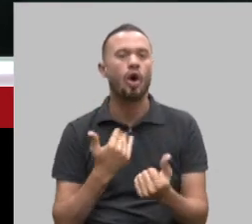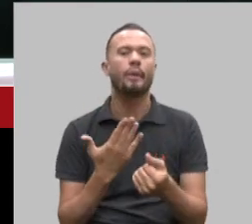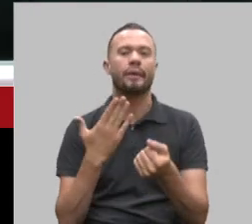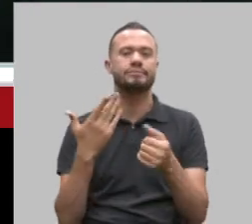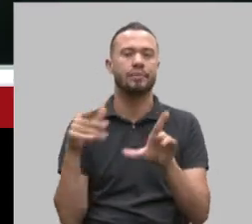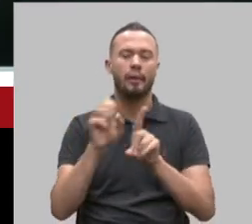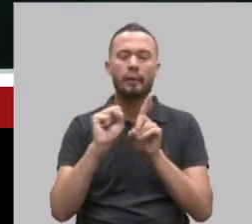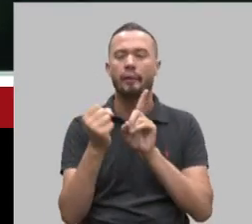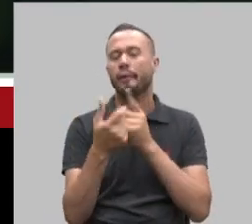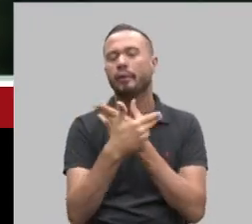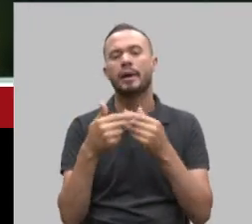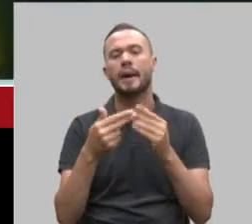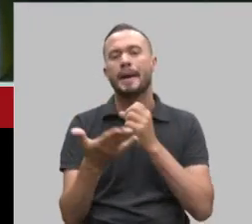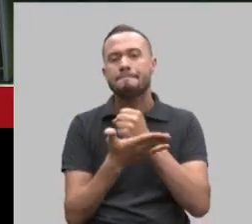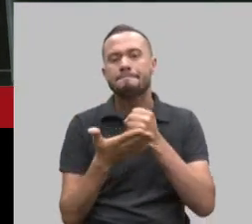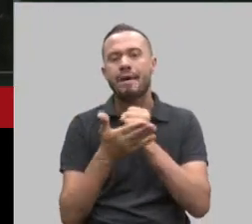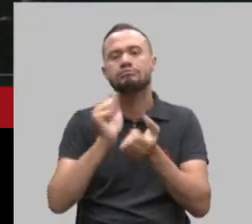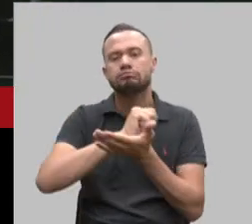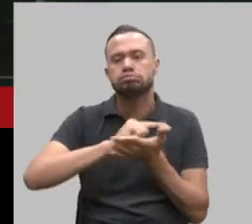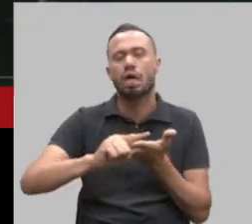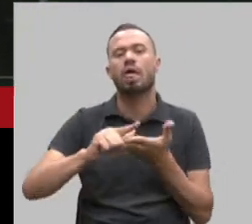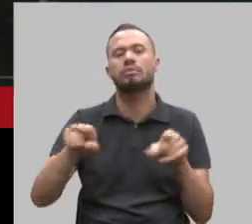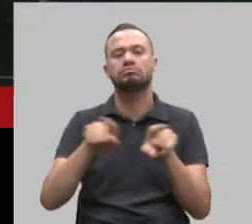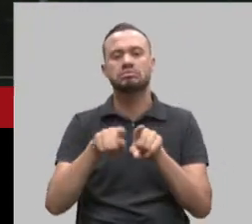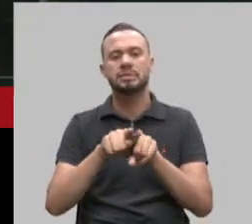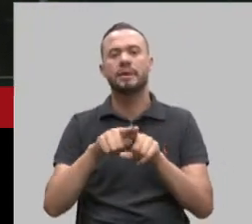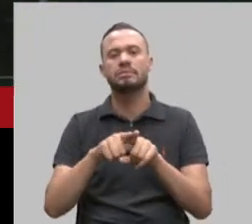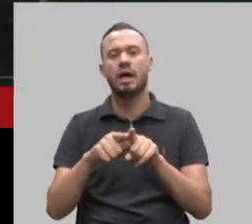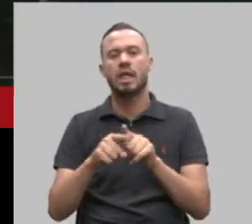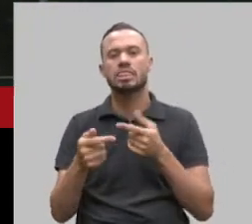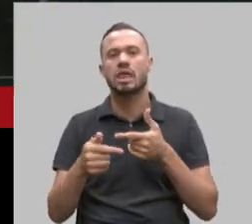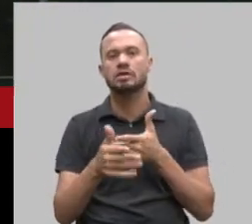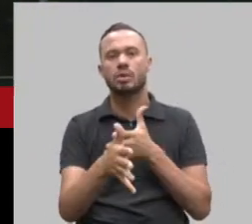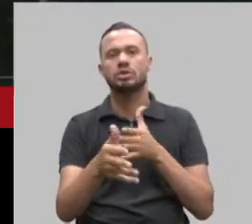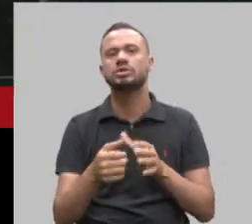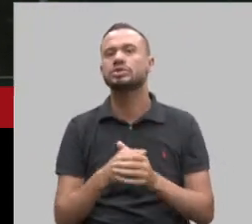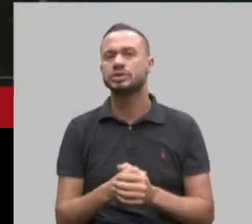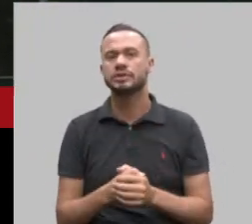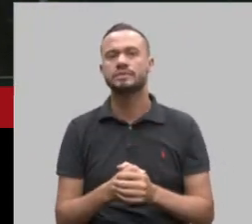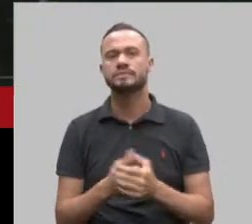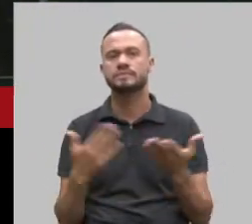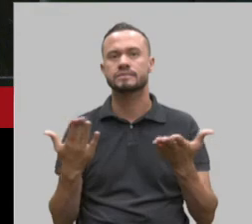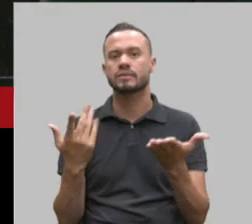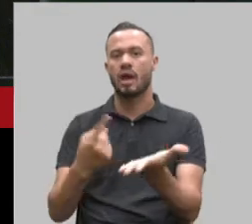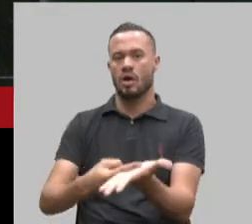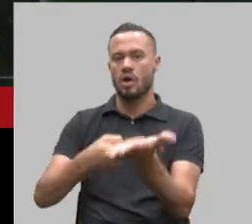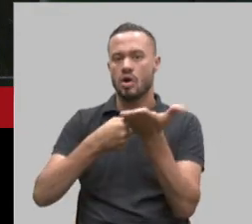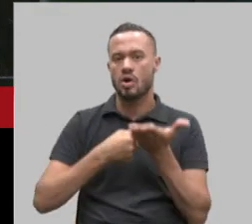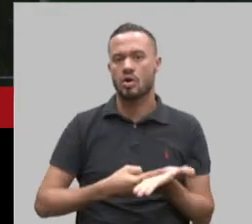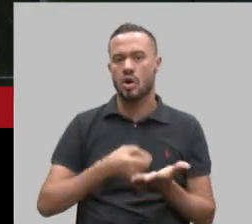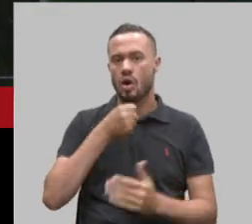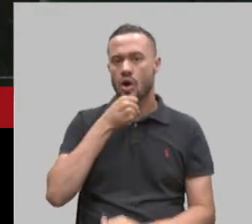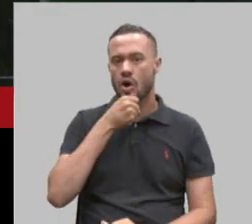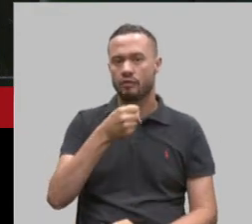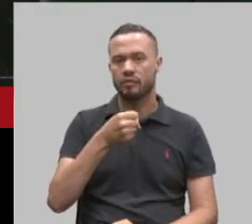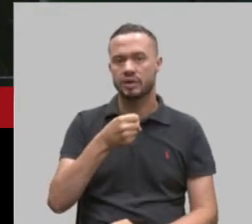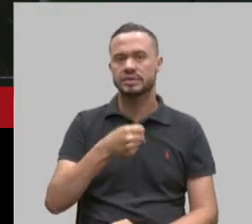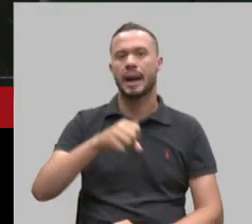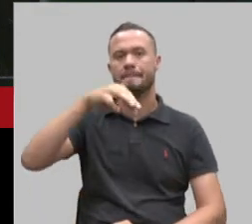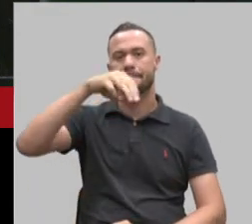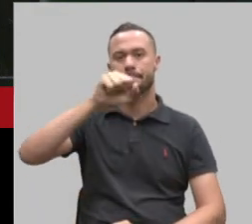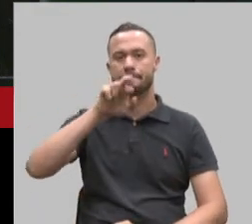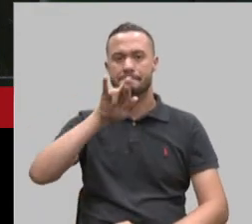higiene e também transporte chamo agora ao microfone a oradora Maria Alice